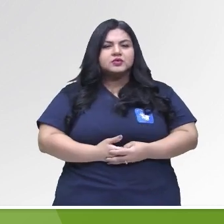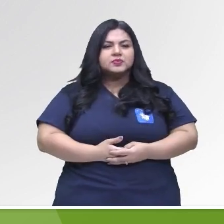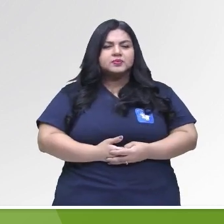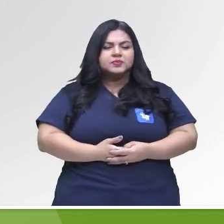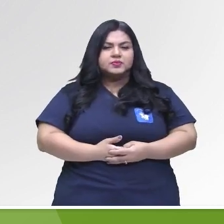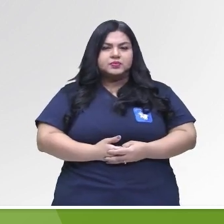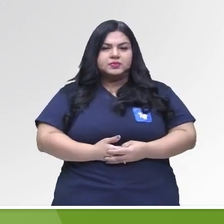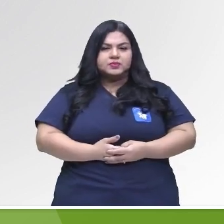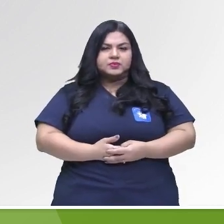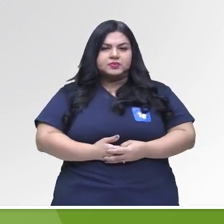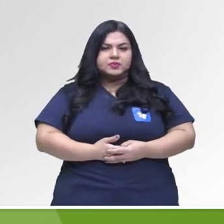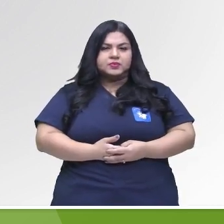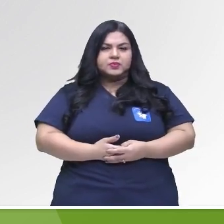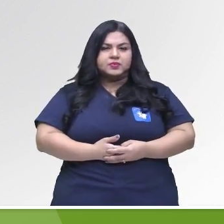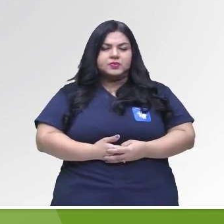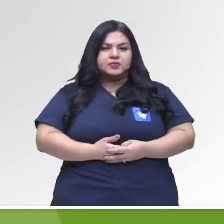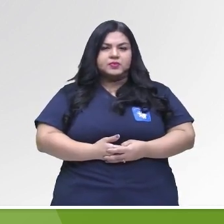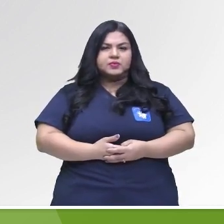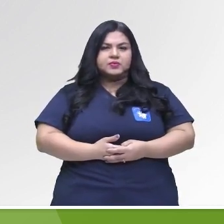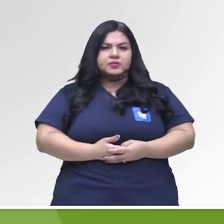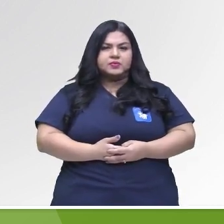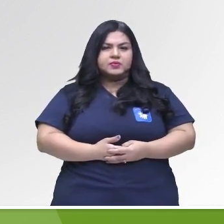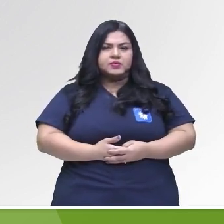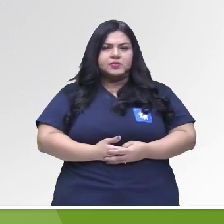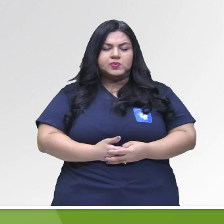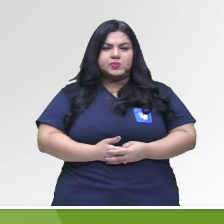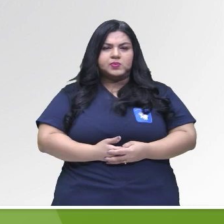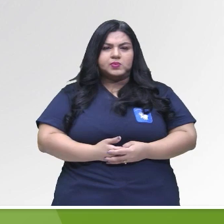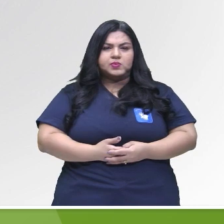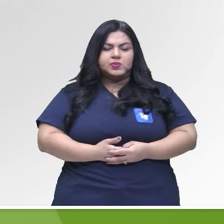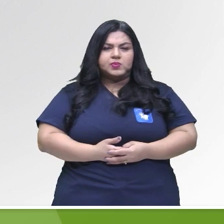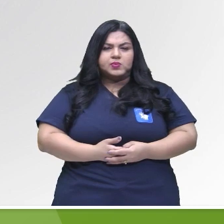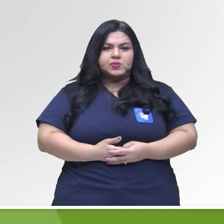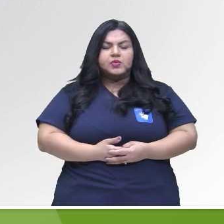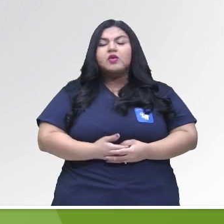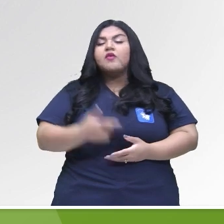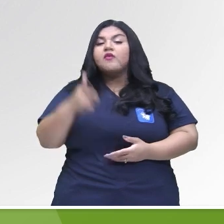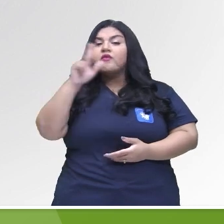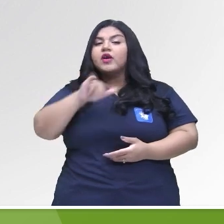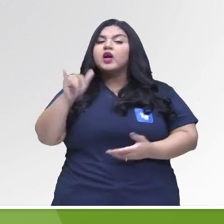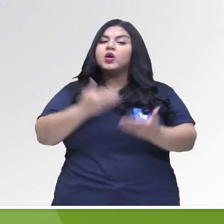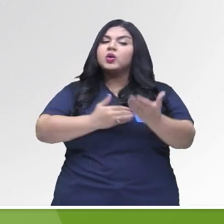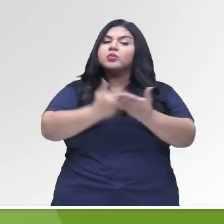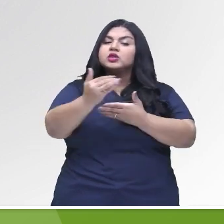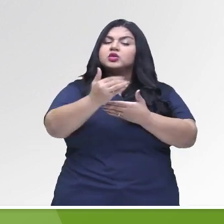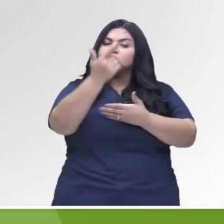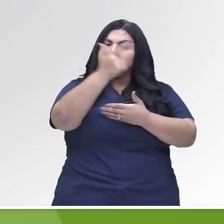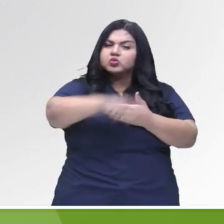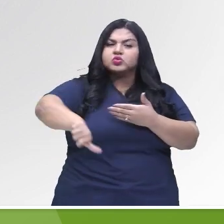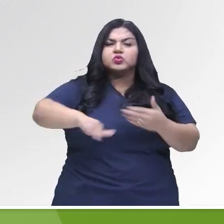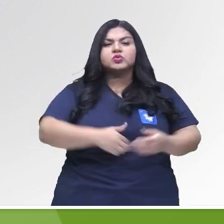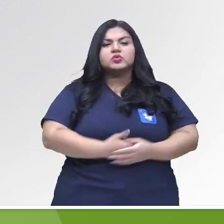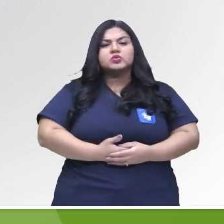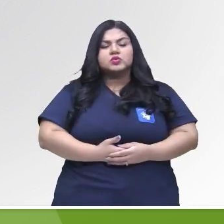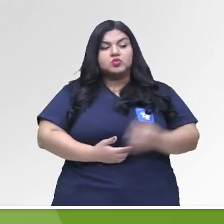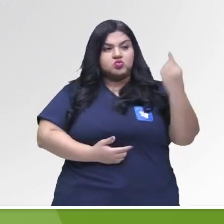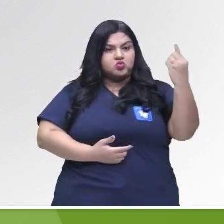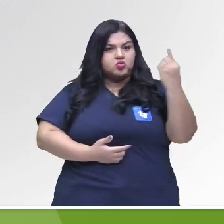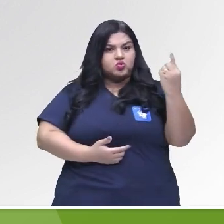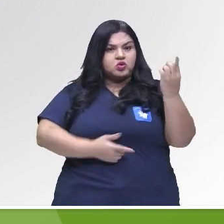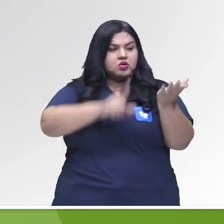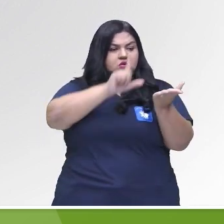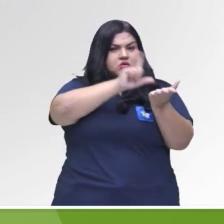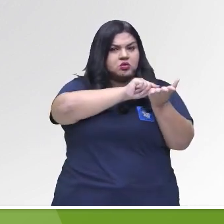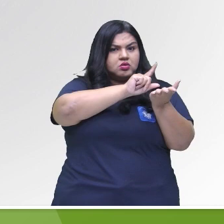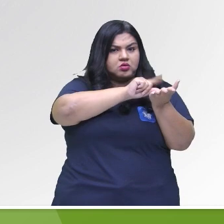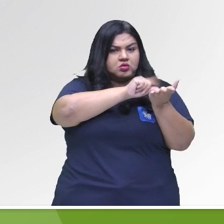o monômero, tá? Isso. Então, a gente vai começar aí a reação de polimerização com o monômero. O monômero